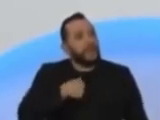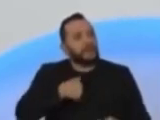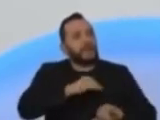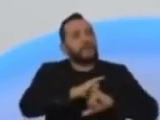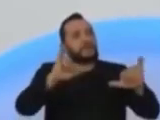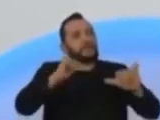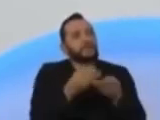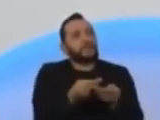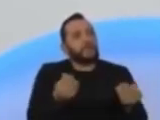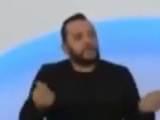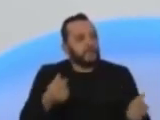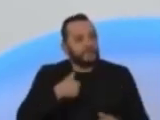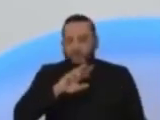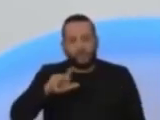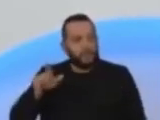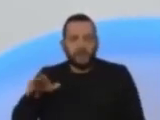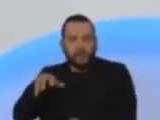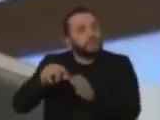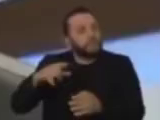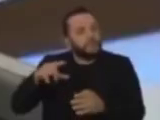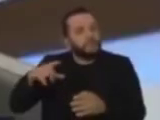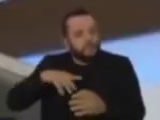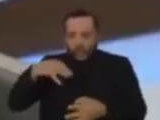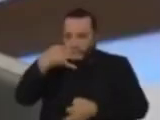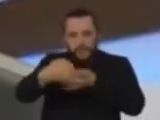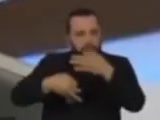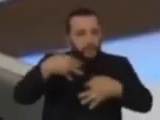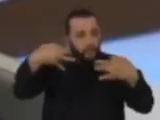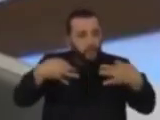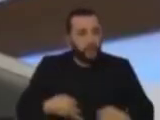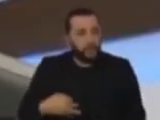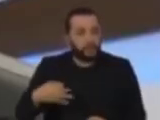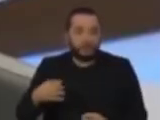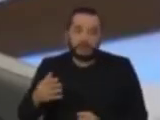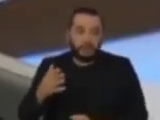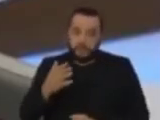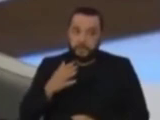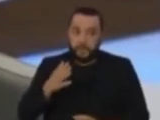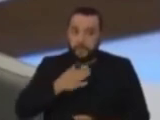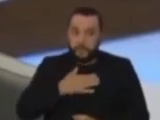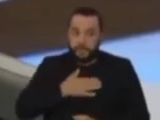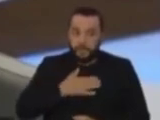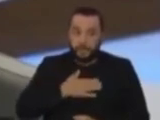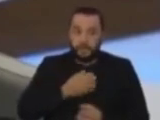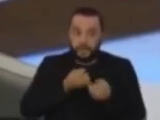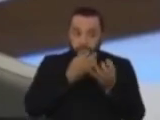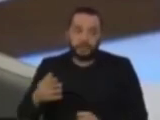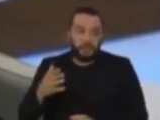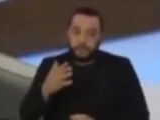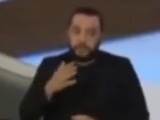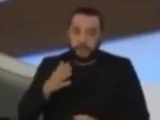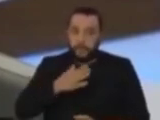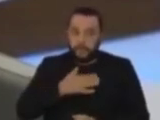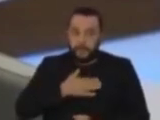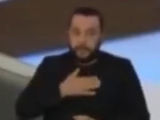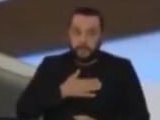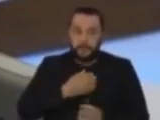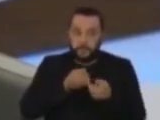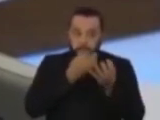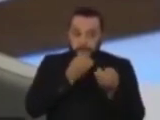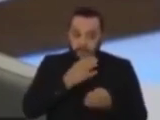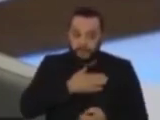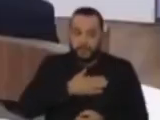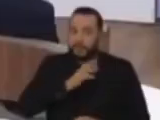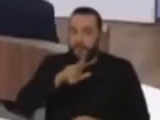eficácia da vacina não foi nenhum Butantã e o governador de São Paulo os dados repito portanto não são nem do Butantã nem do o Butantã